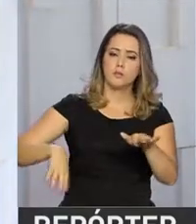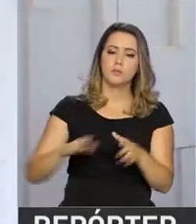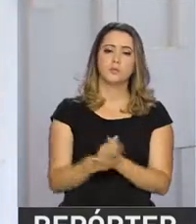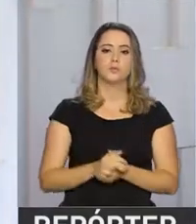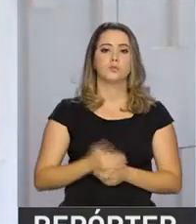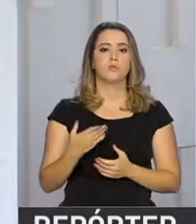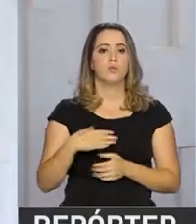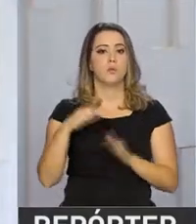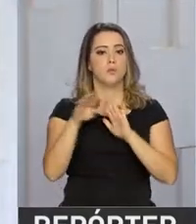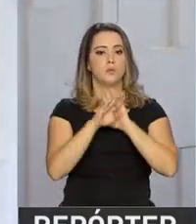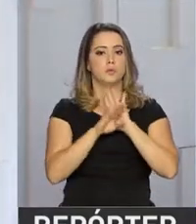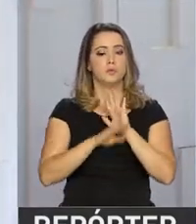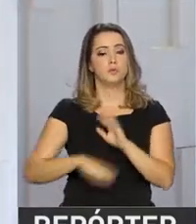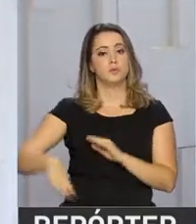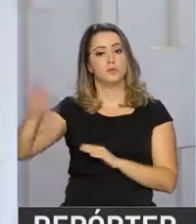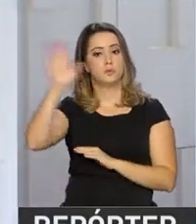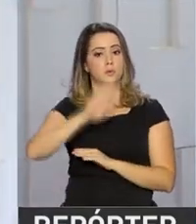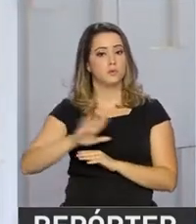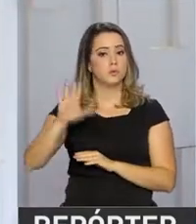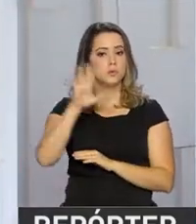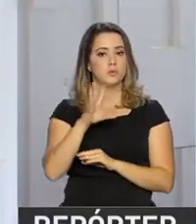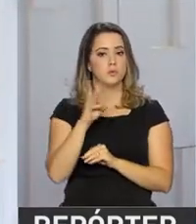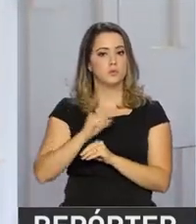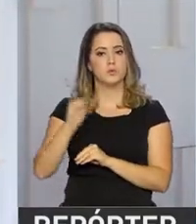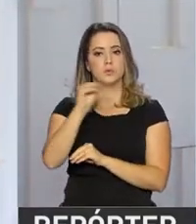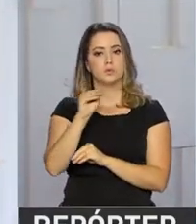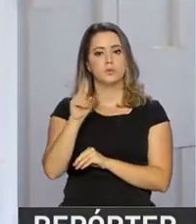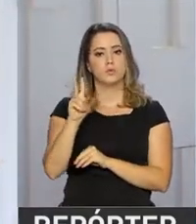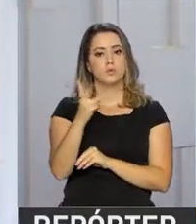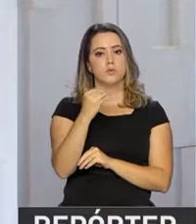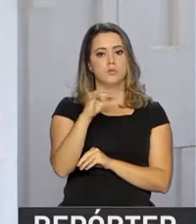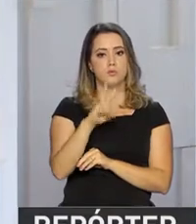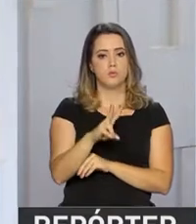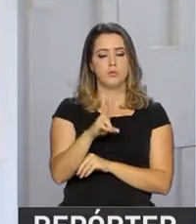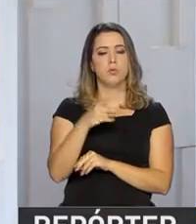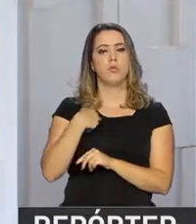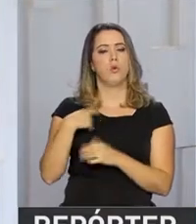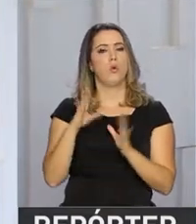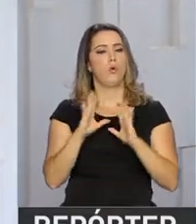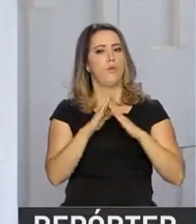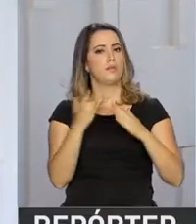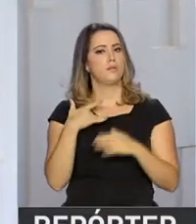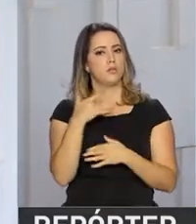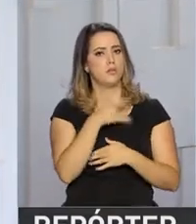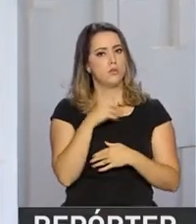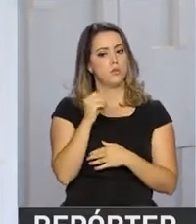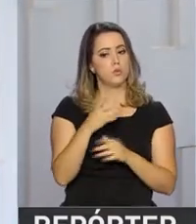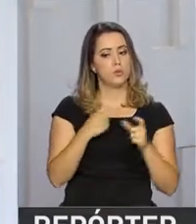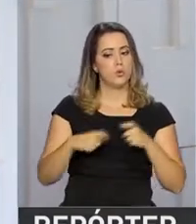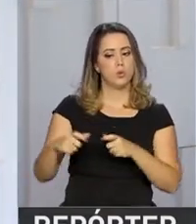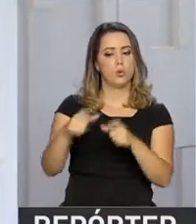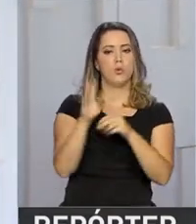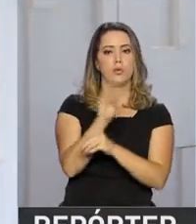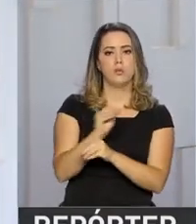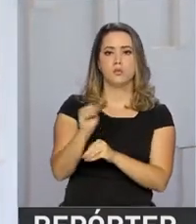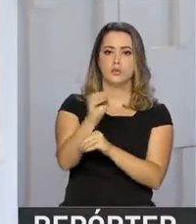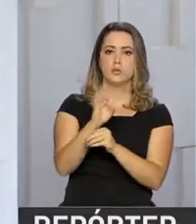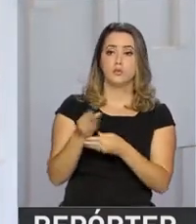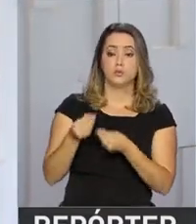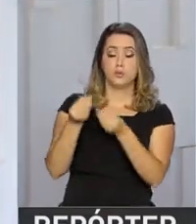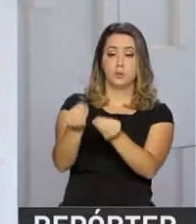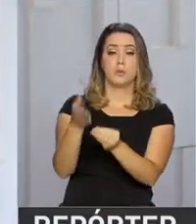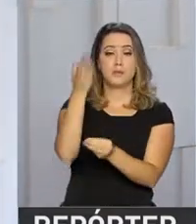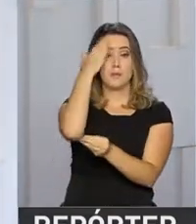tratamento de hiv é uma referência mundial postos de saúde e centros de tratamento disponibilizam o exame para